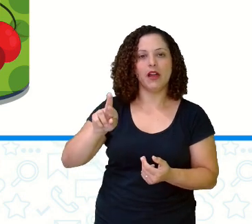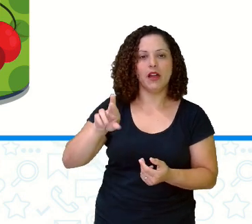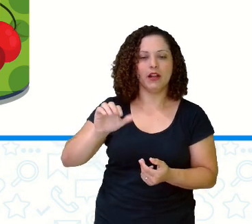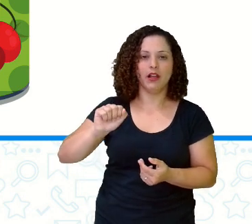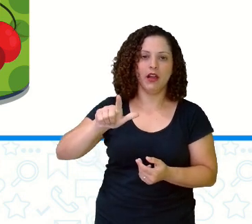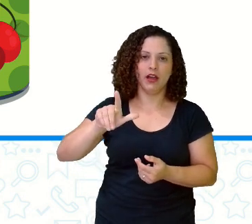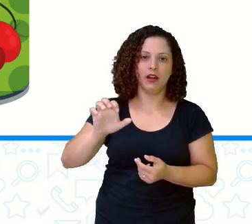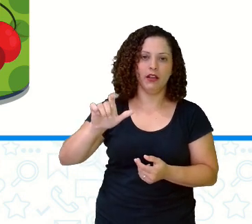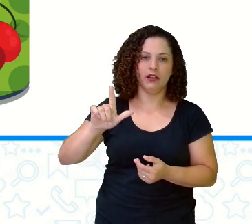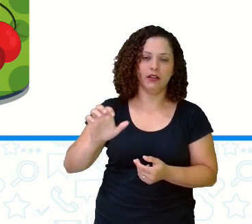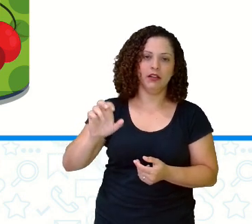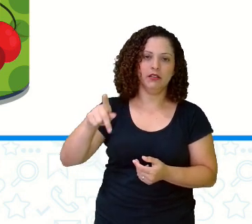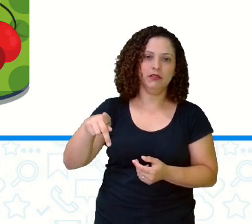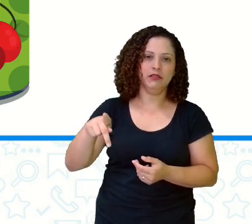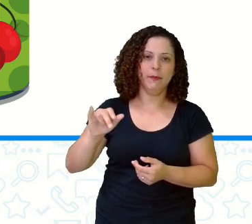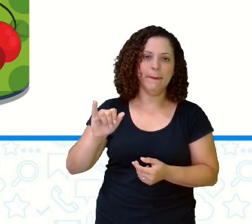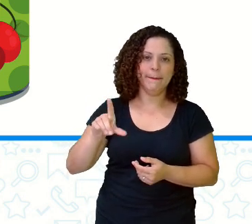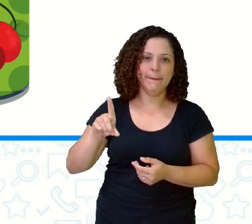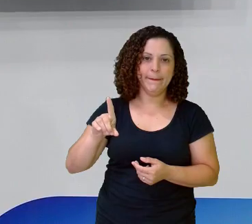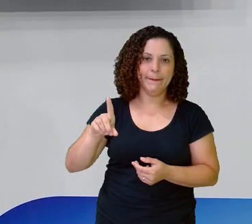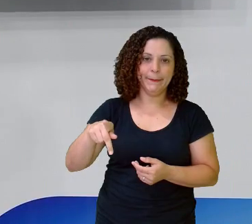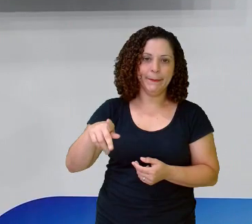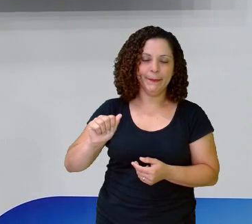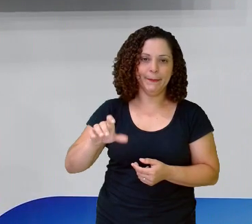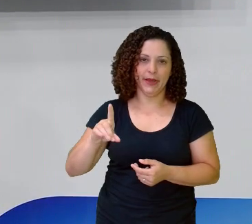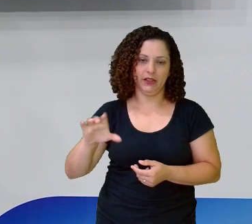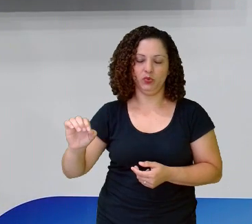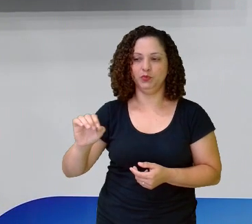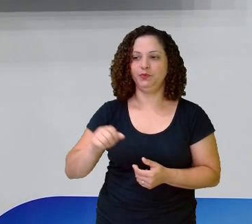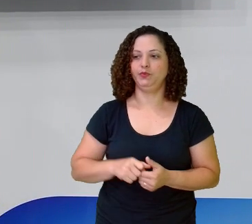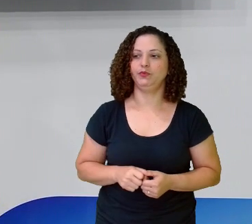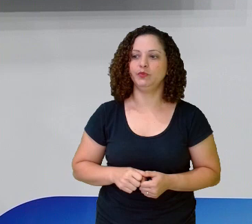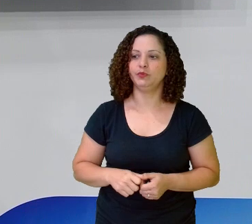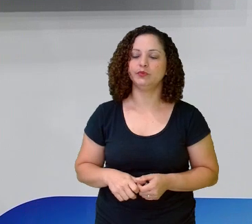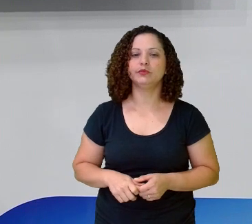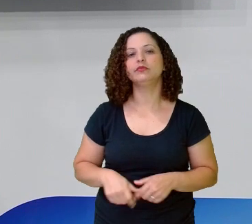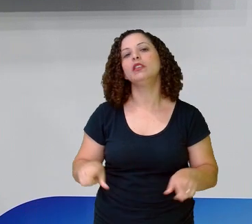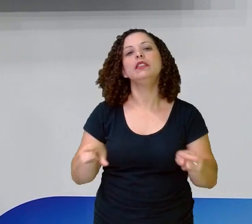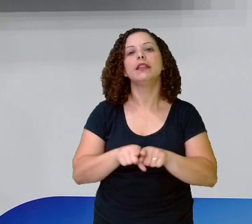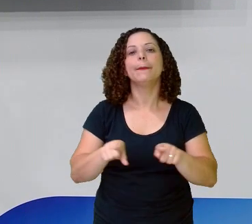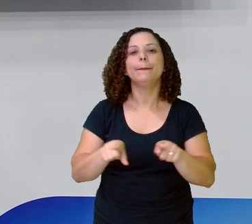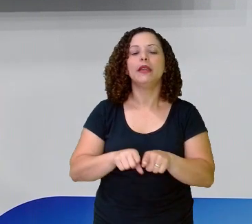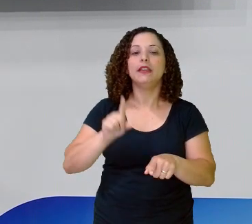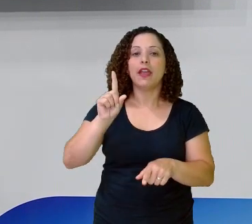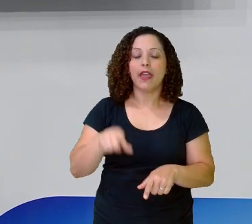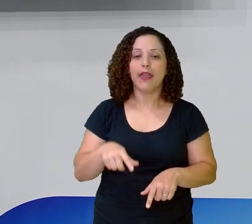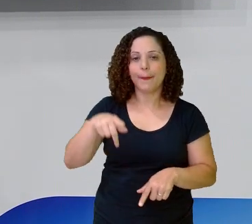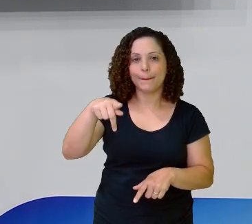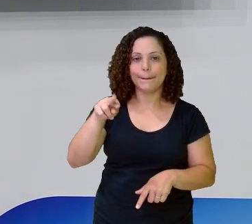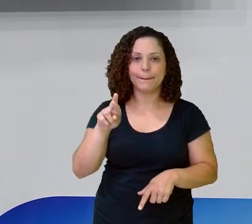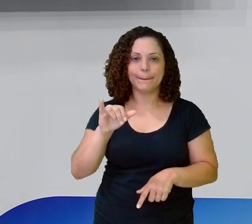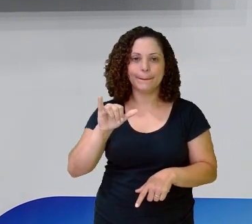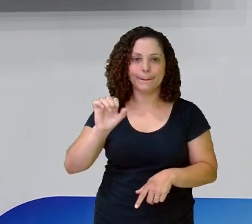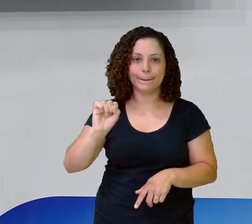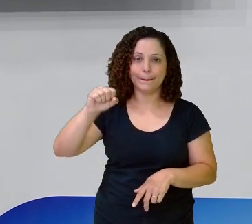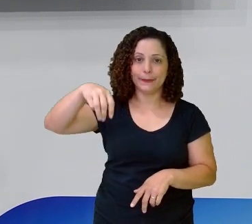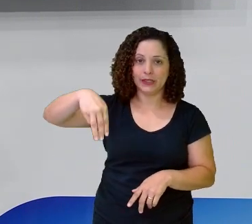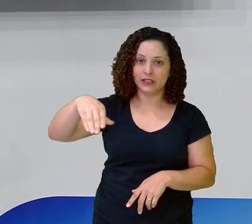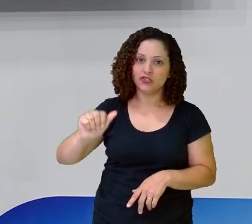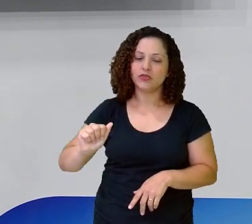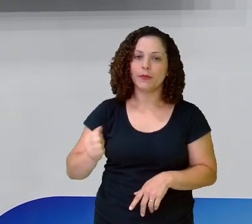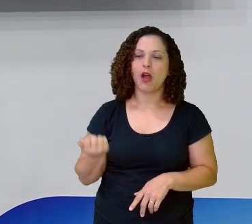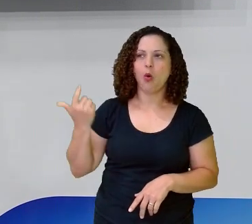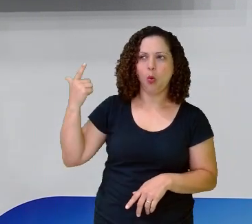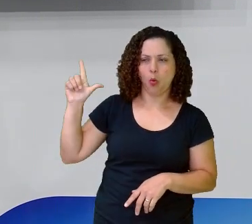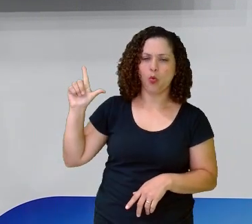Exatamente. Ó, que também a gente pode chamar de prisma. Exatamente, mas isso é assunto